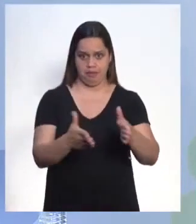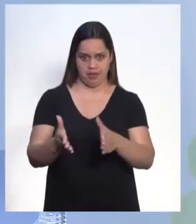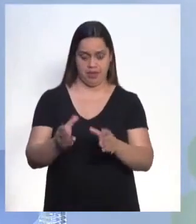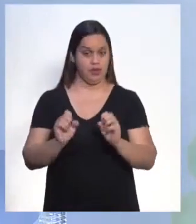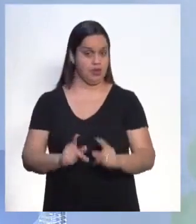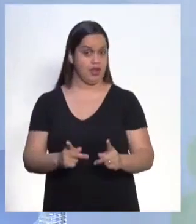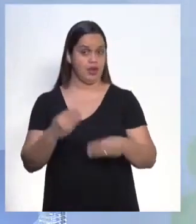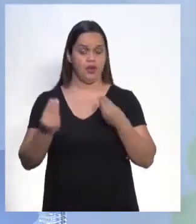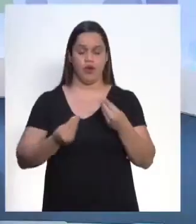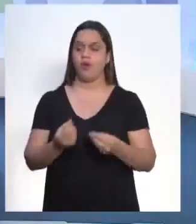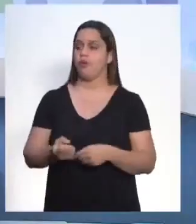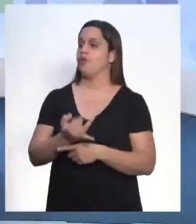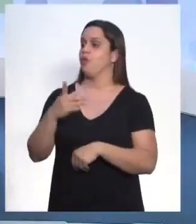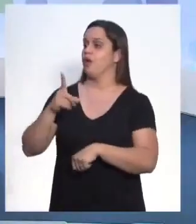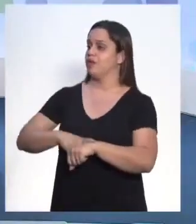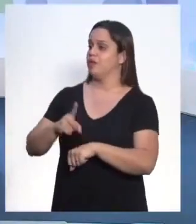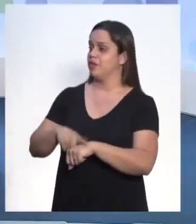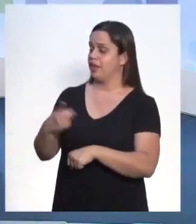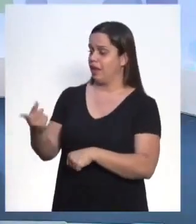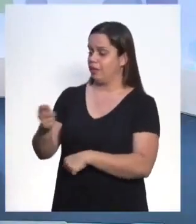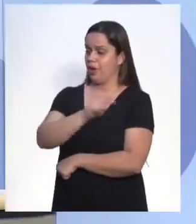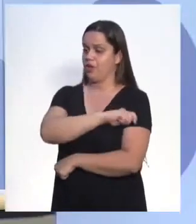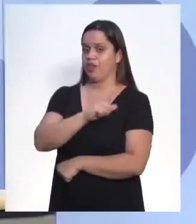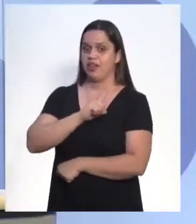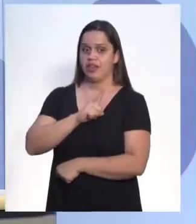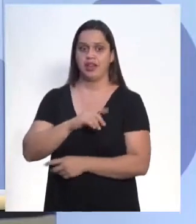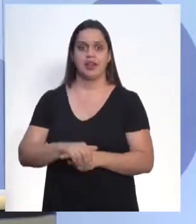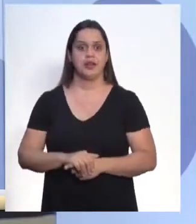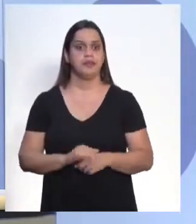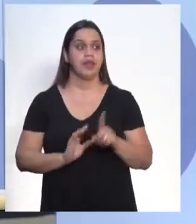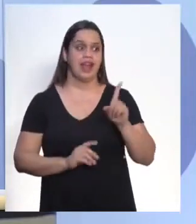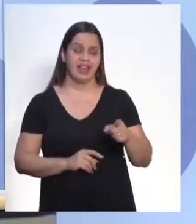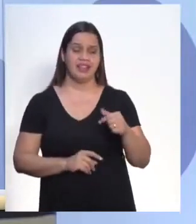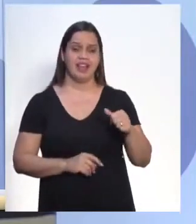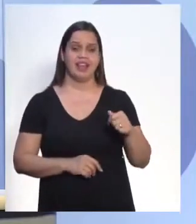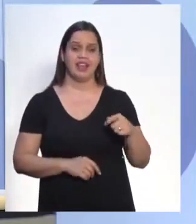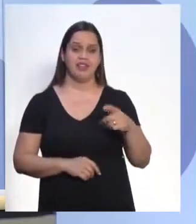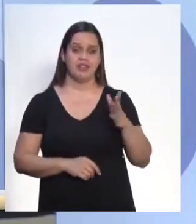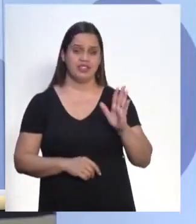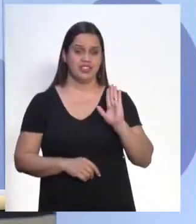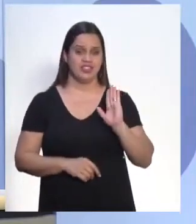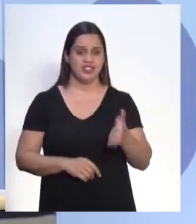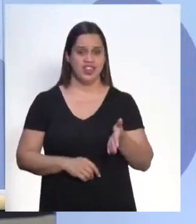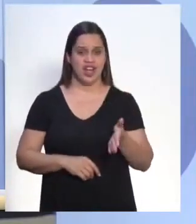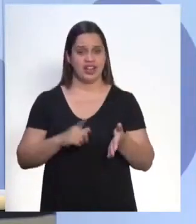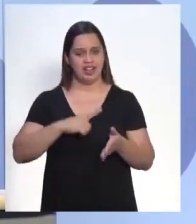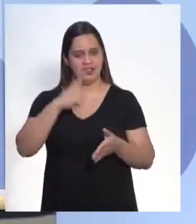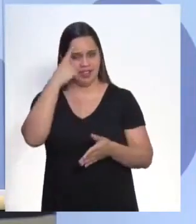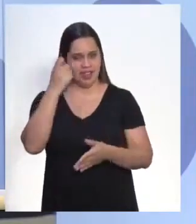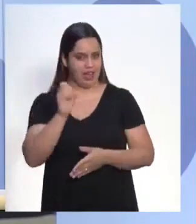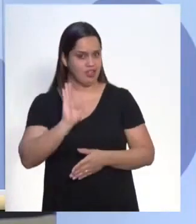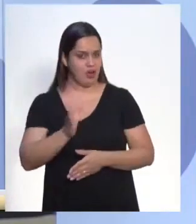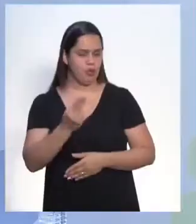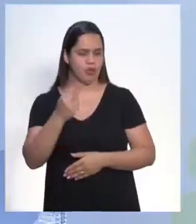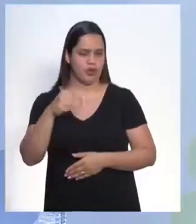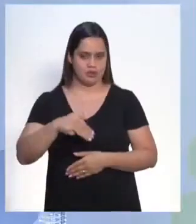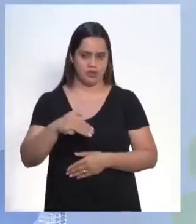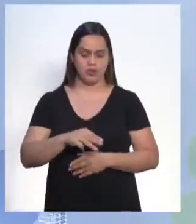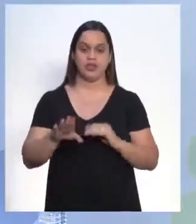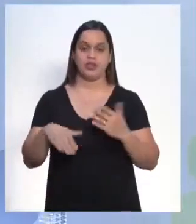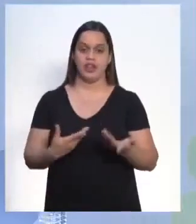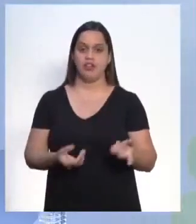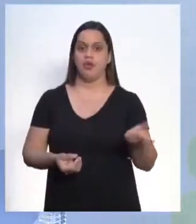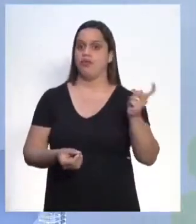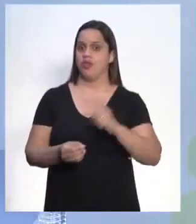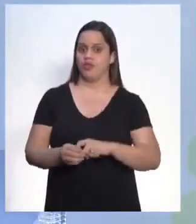E agora, professora Roberta, quanto tempo nossos alunos terão? Olha, professora Inês, como esse você já induziu, 2 minutos. Então, nós